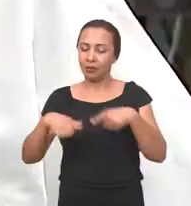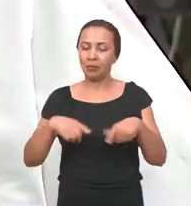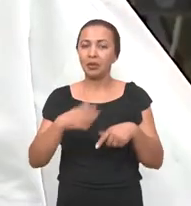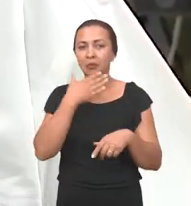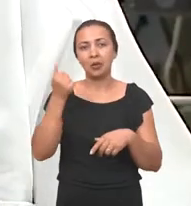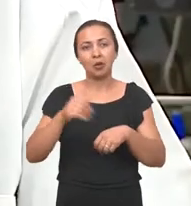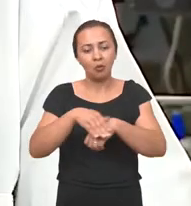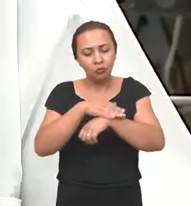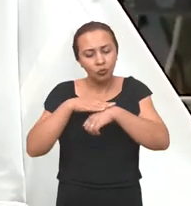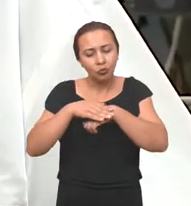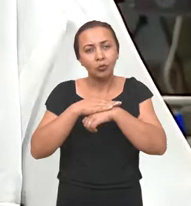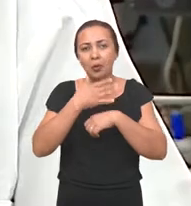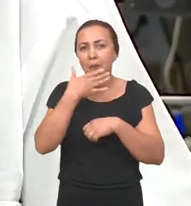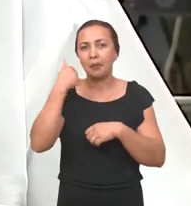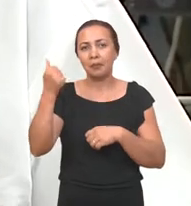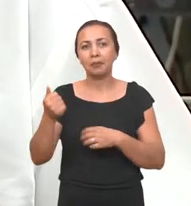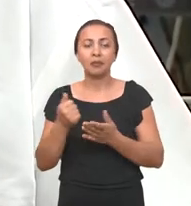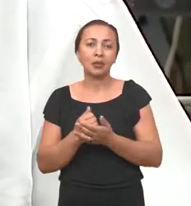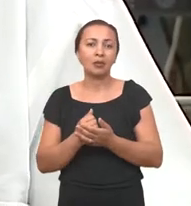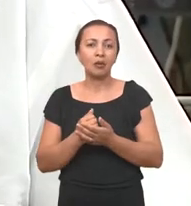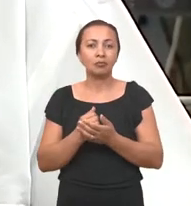géis. Melhoram o aspecto